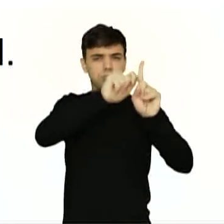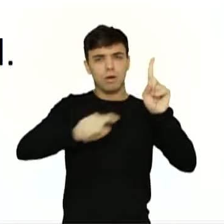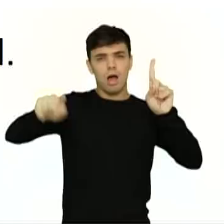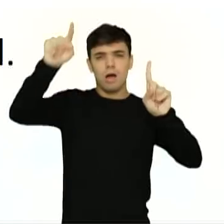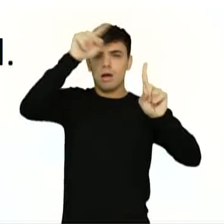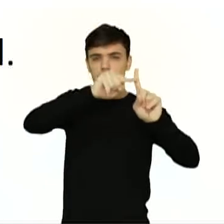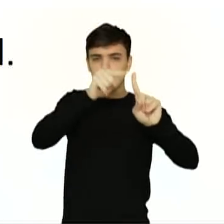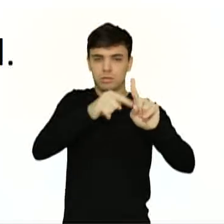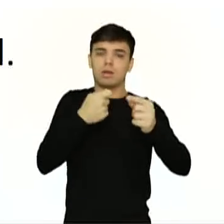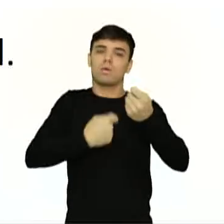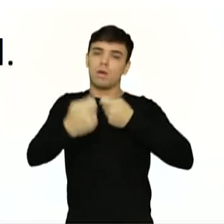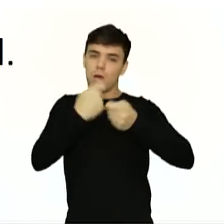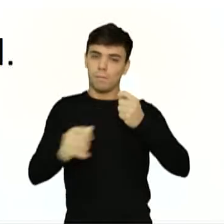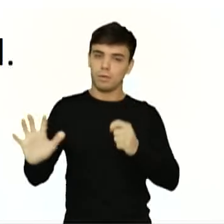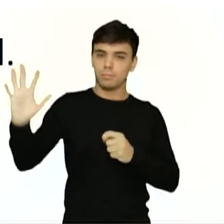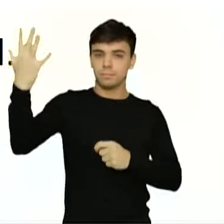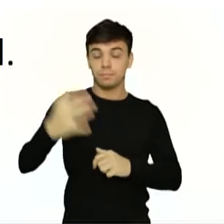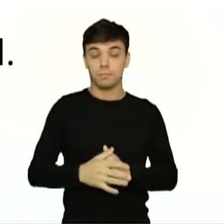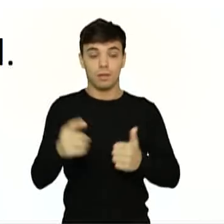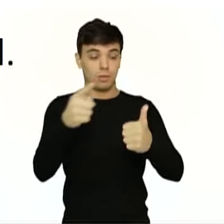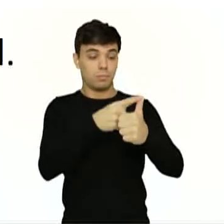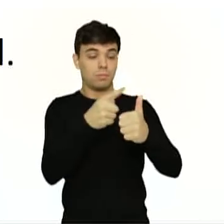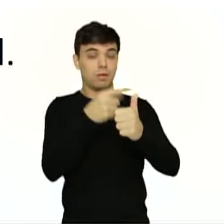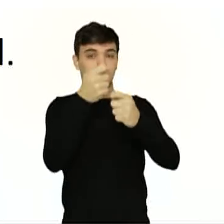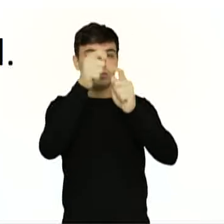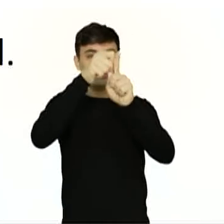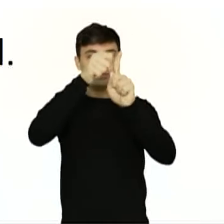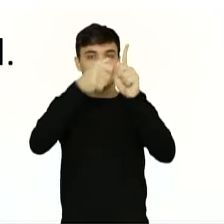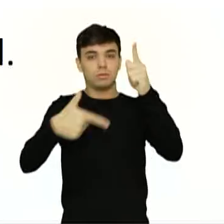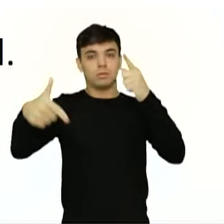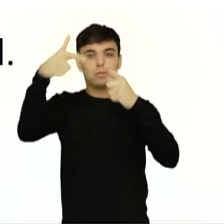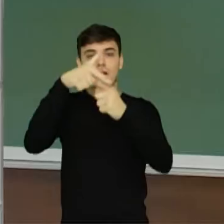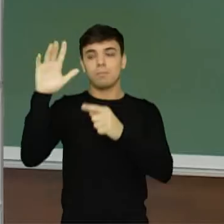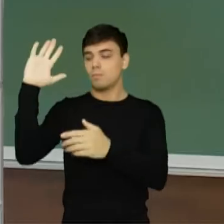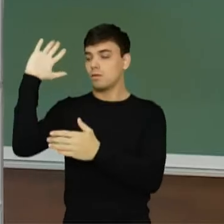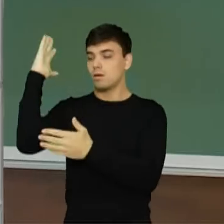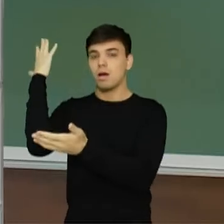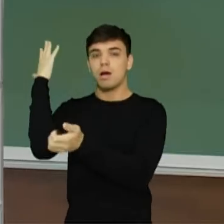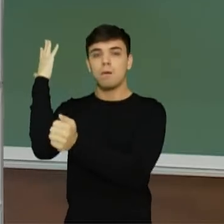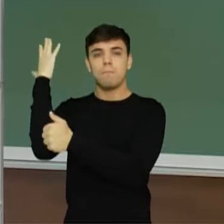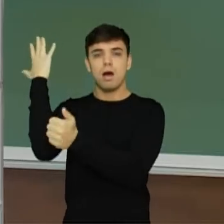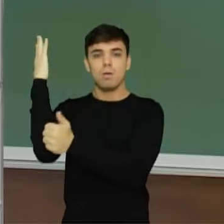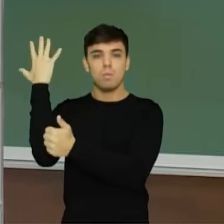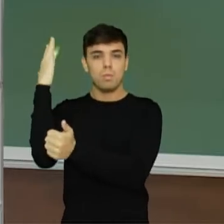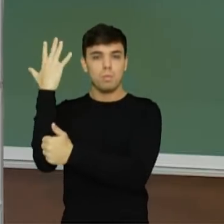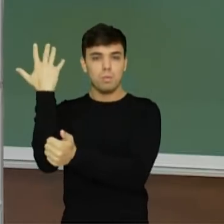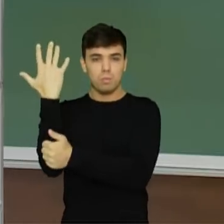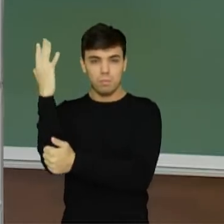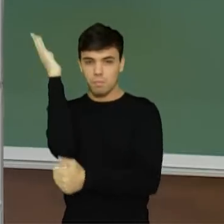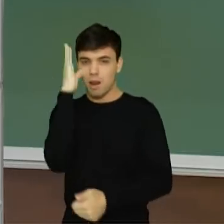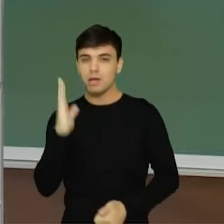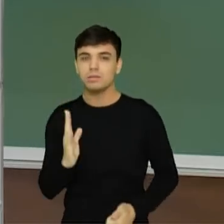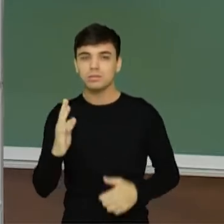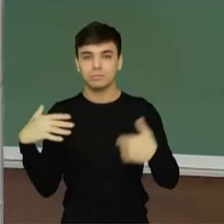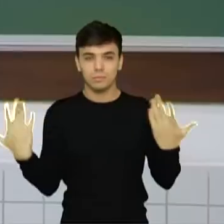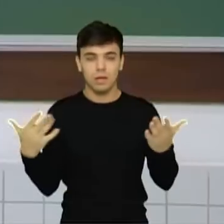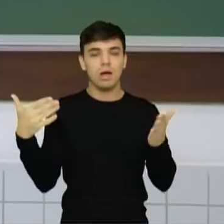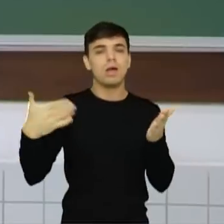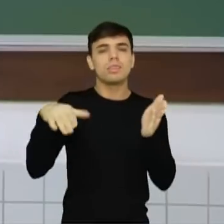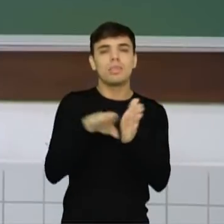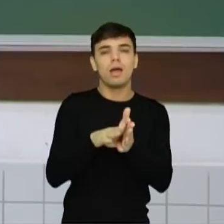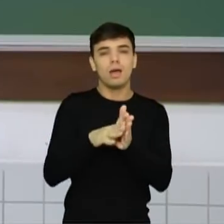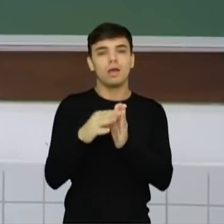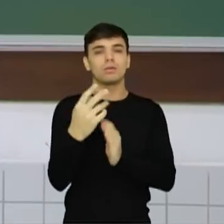em que isso ocorreu. O primeiro ciclo que a gente estudou foi o ciclo do pau-brasil, certo? Que durou ali até 1530.